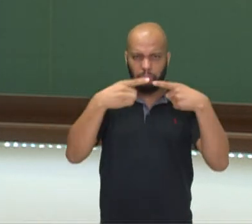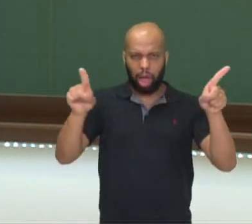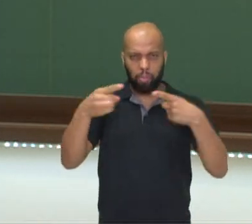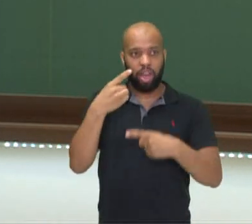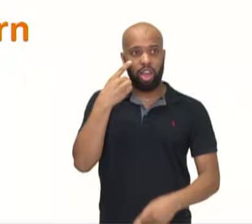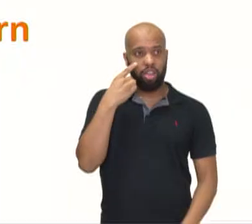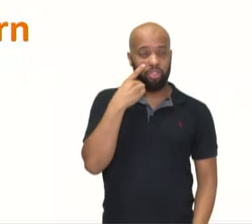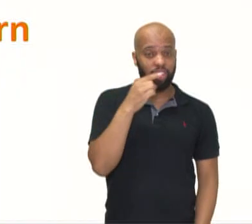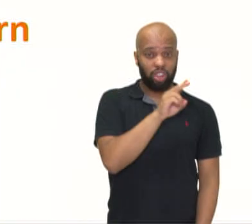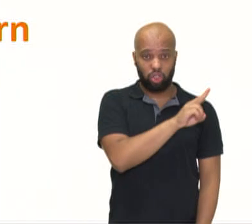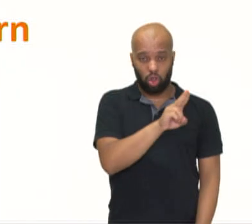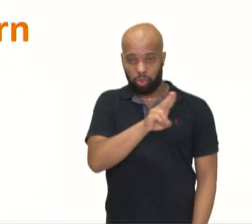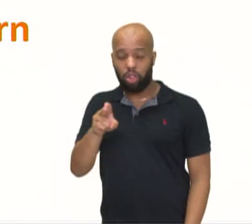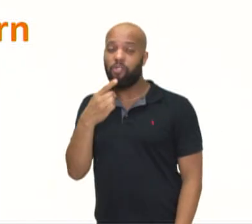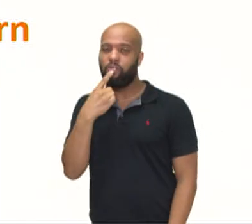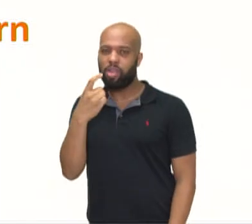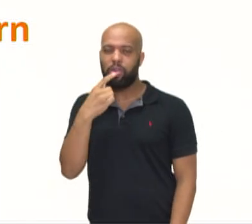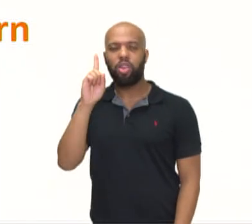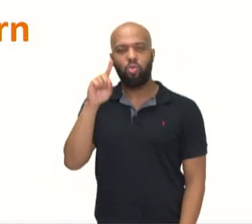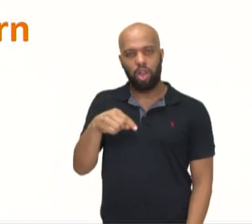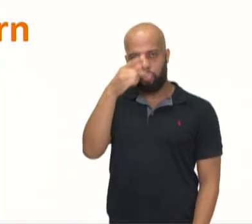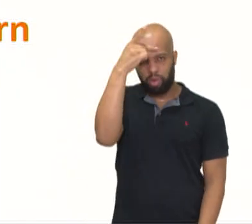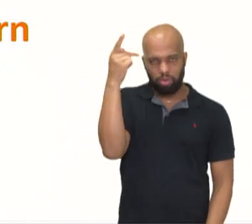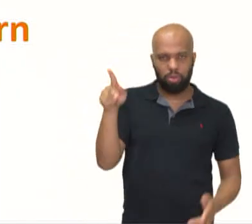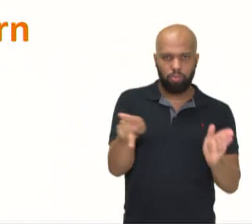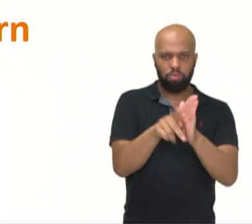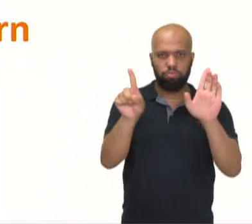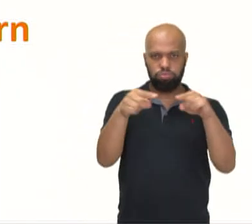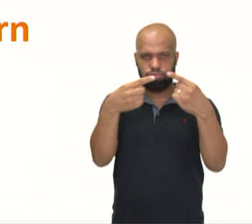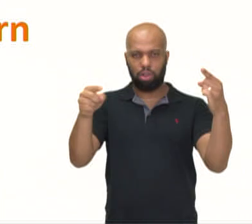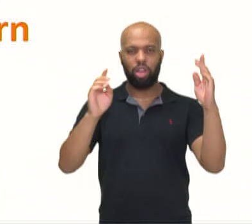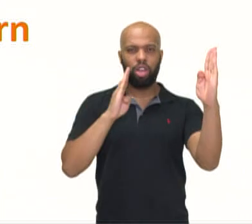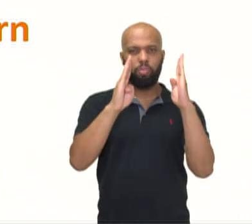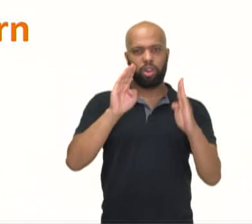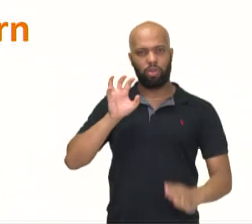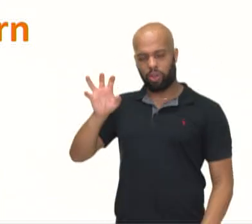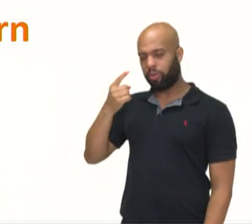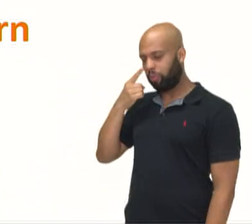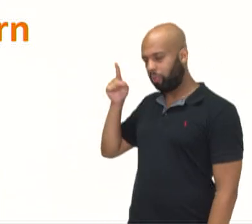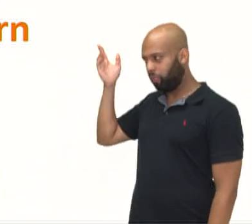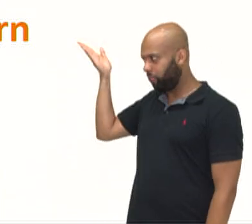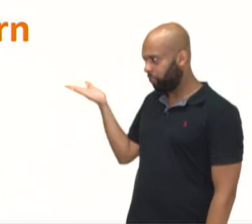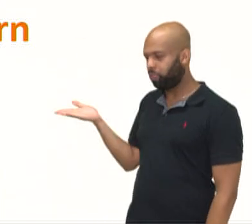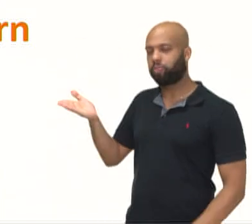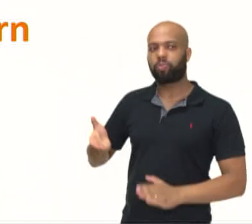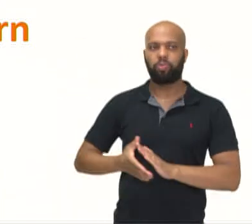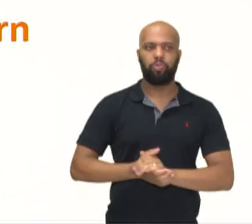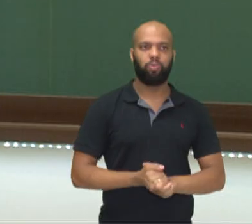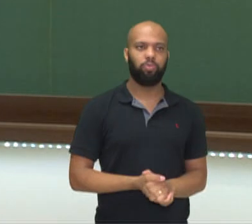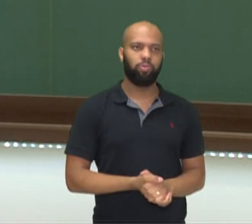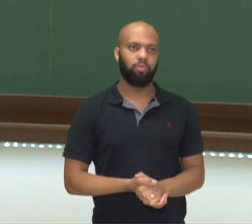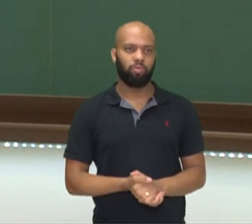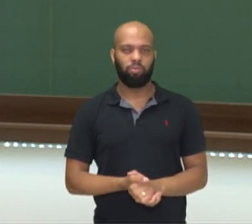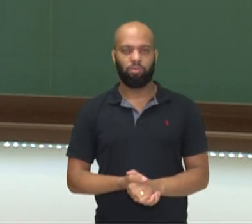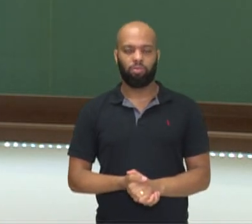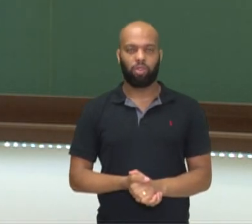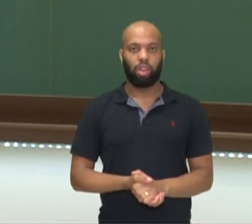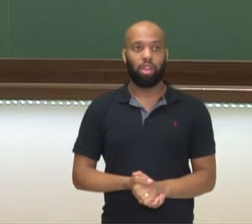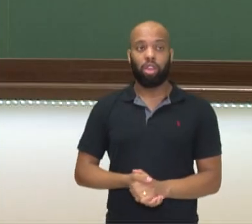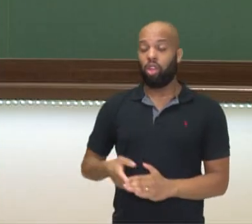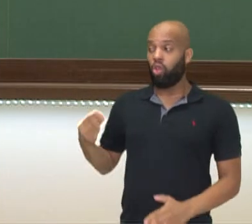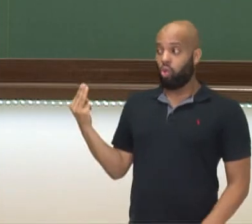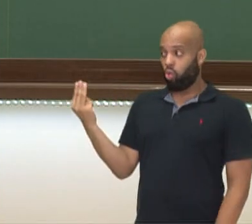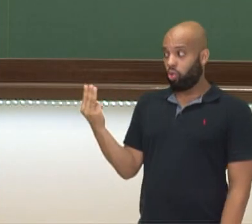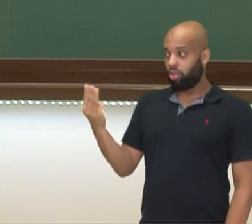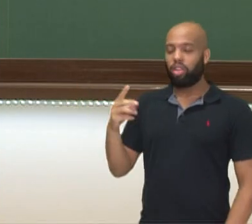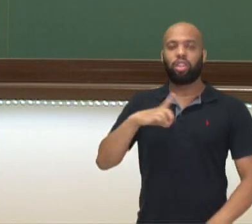para vocês Alban Berg, Arnold Schoenberg, que foi o professor de Alban, e Anton Webern. Ambos eles